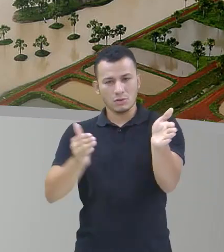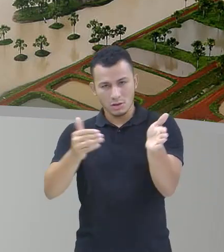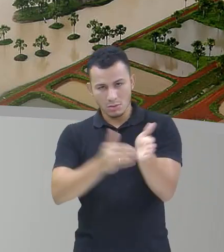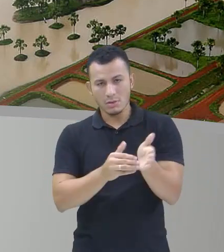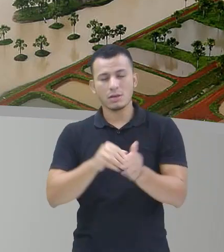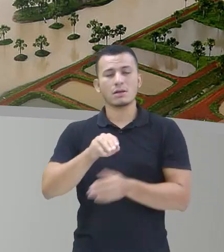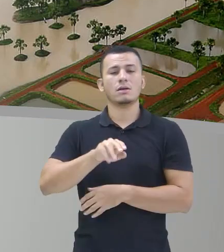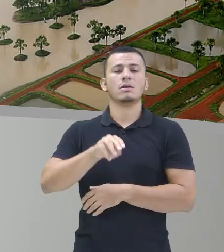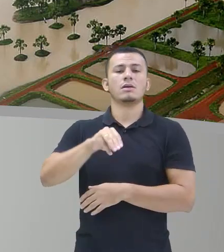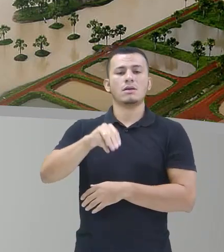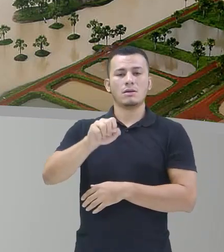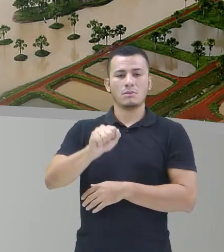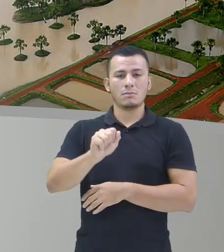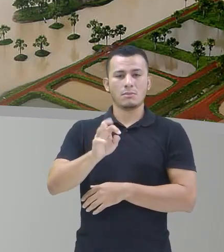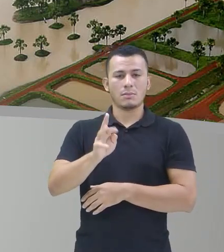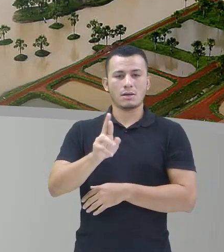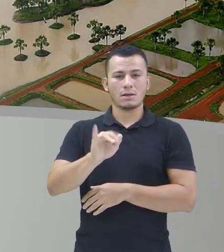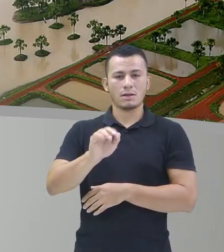e a matrinchã.